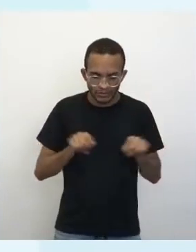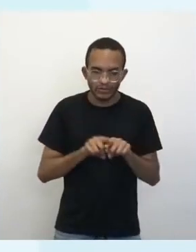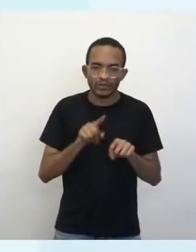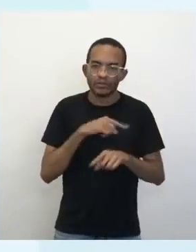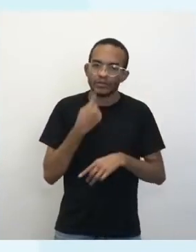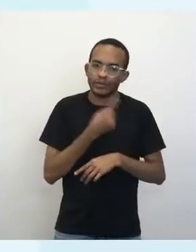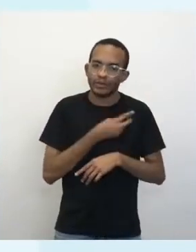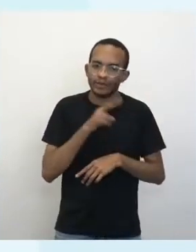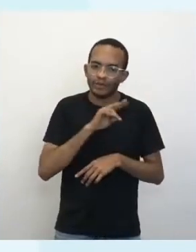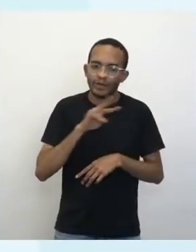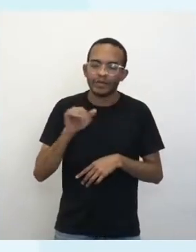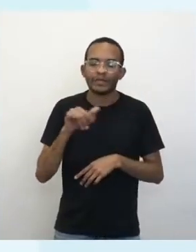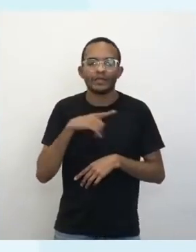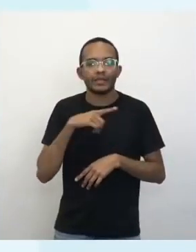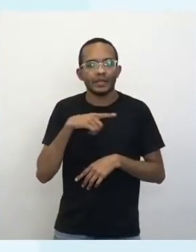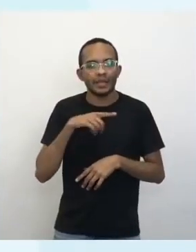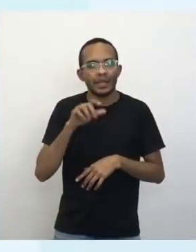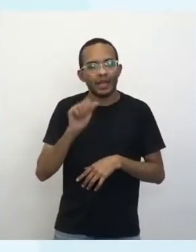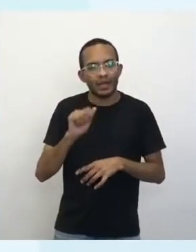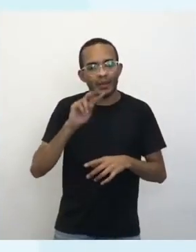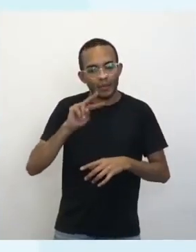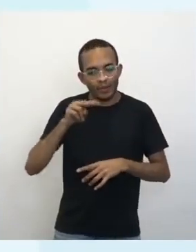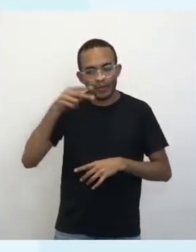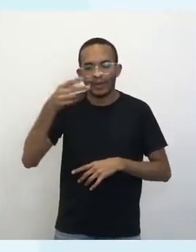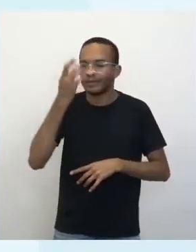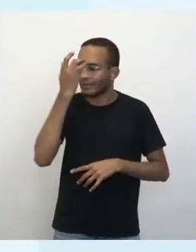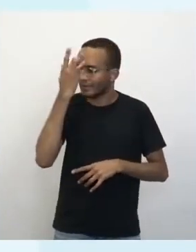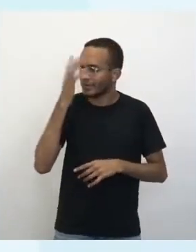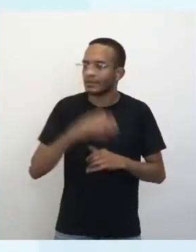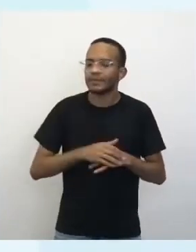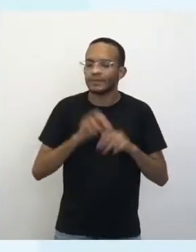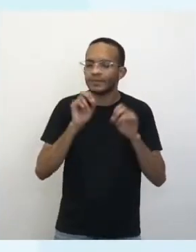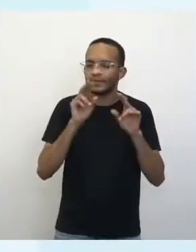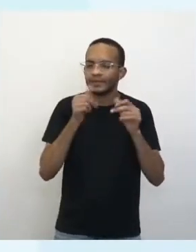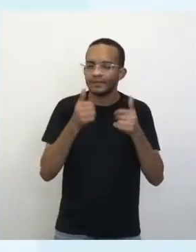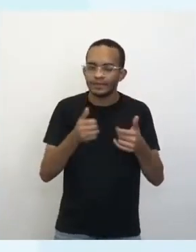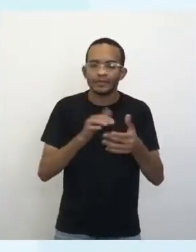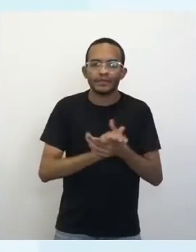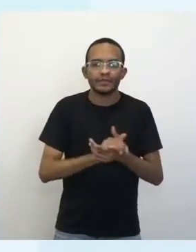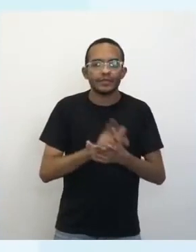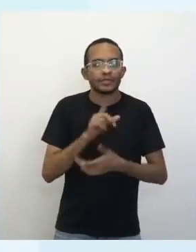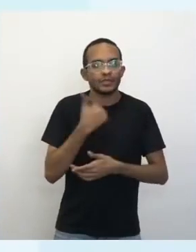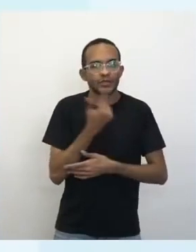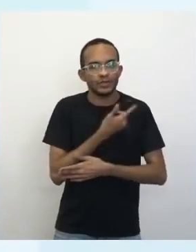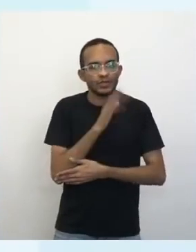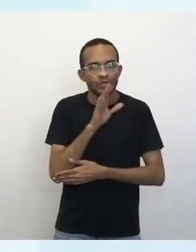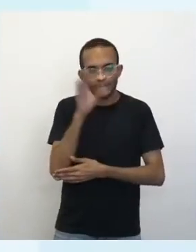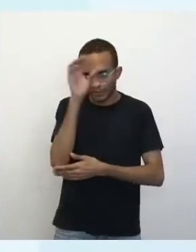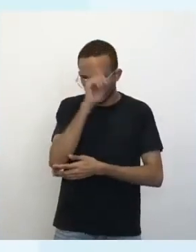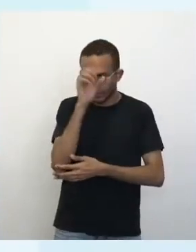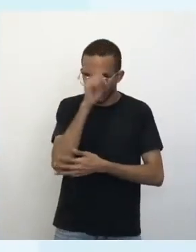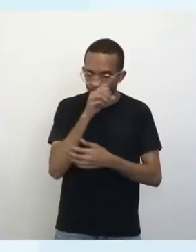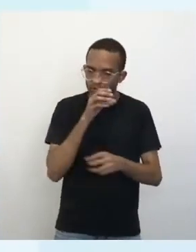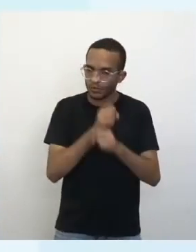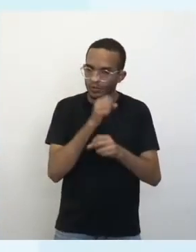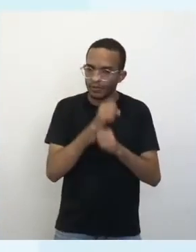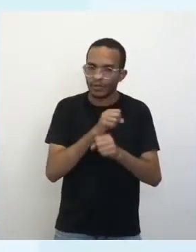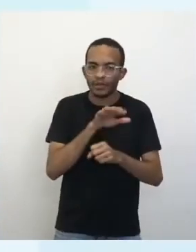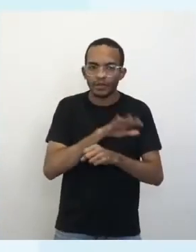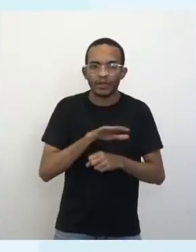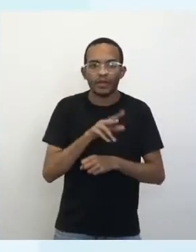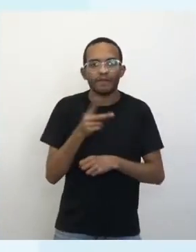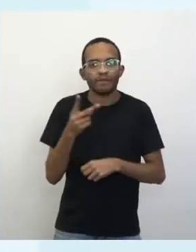gente tem A ao quadrado. Isso é fácil, né? Muito bem. E nós já aprendemos que para calcular o volume de